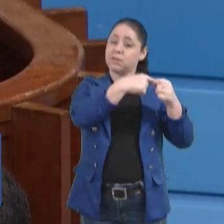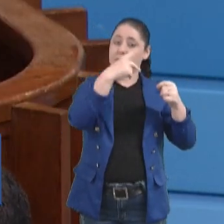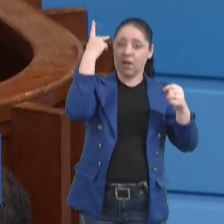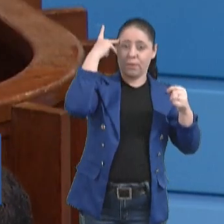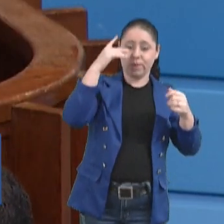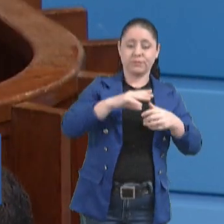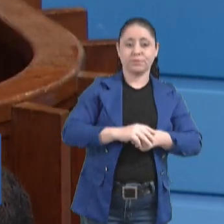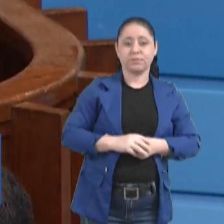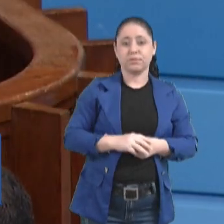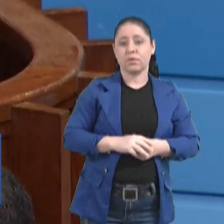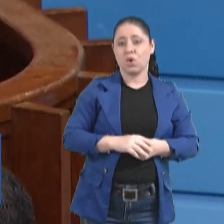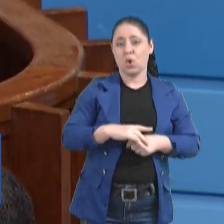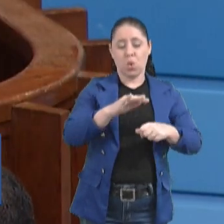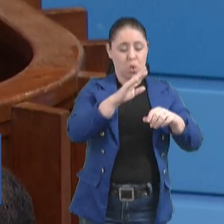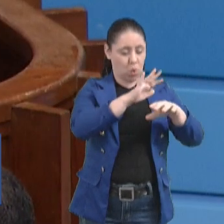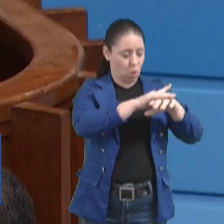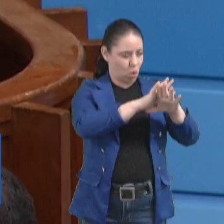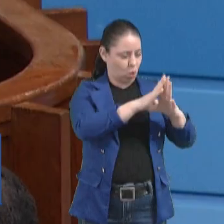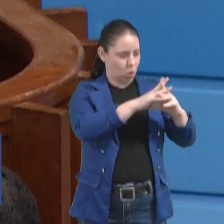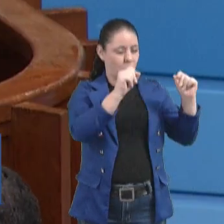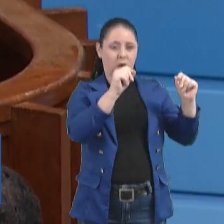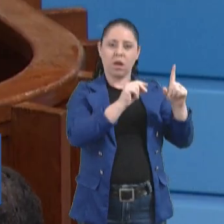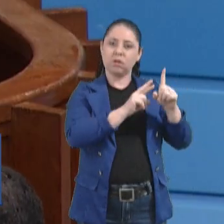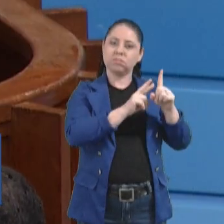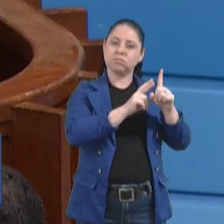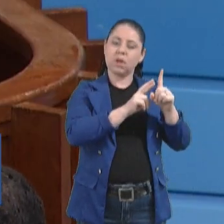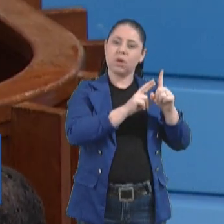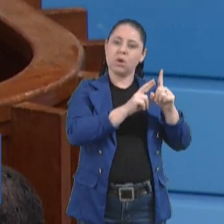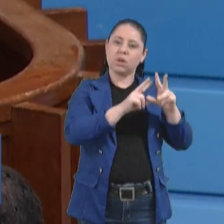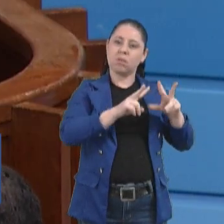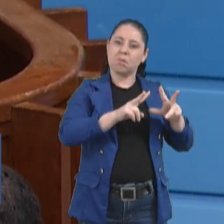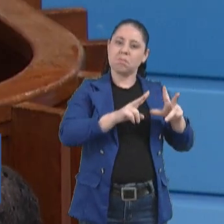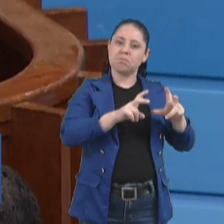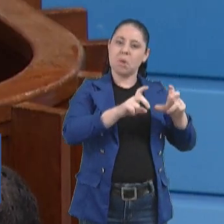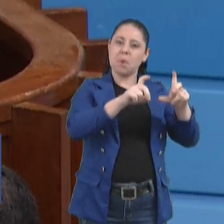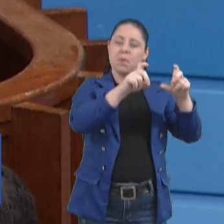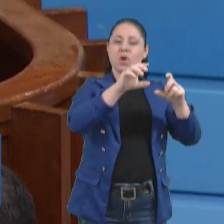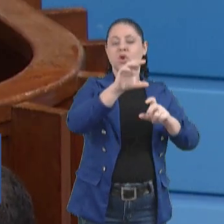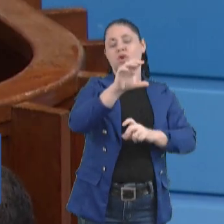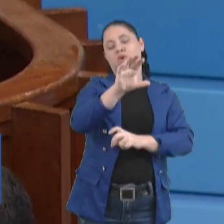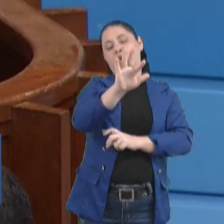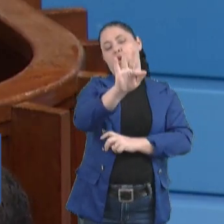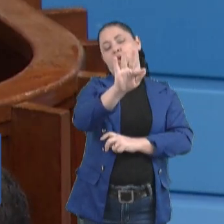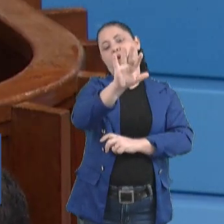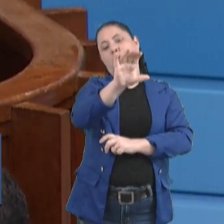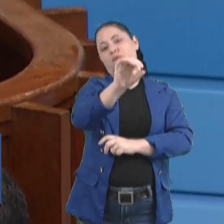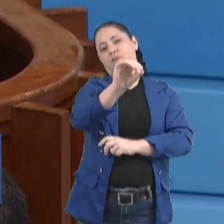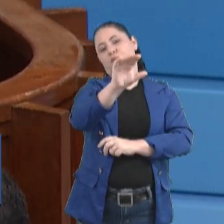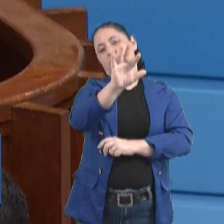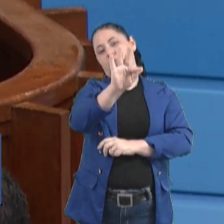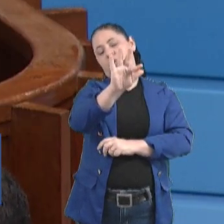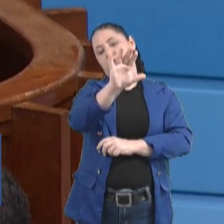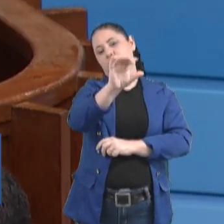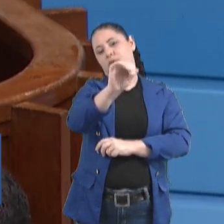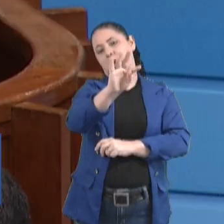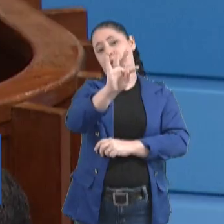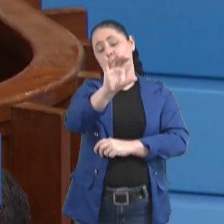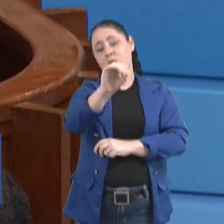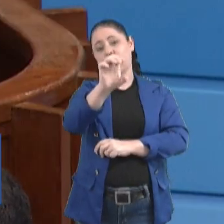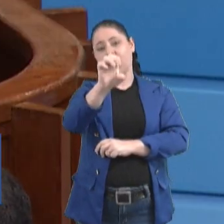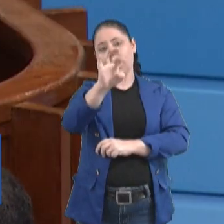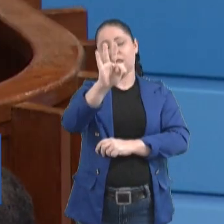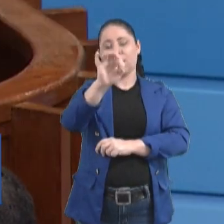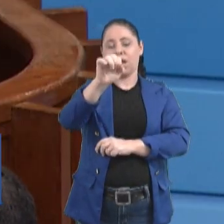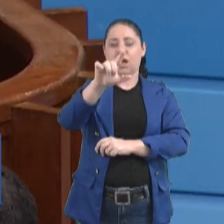São Paulo, da cura do câncer, ainda que parcial, a fosfatoetanolamina sintética, foi a